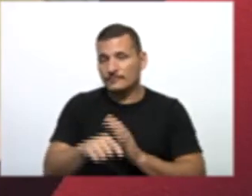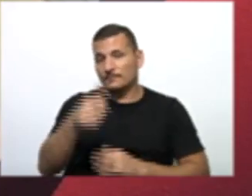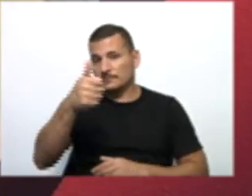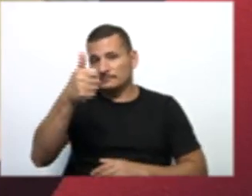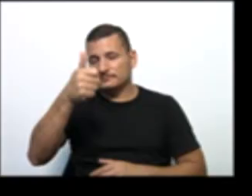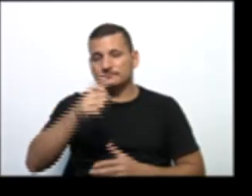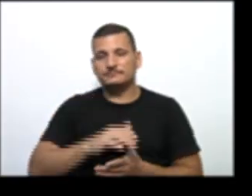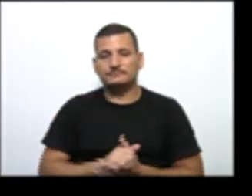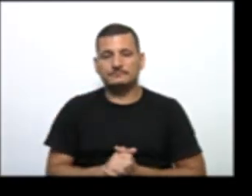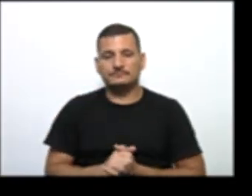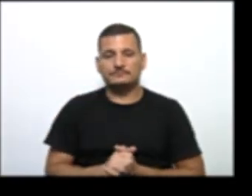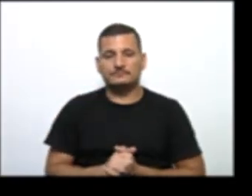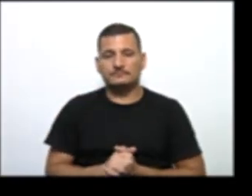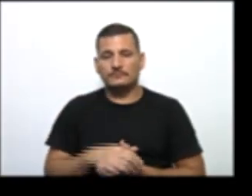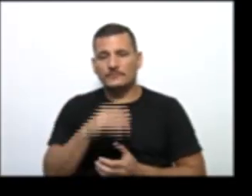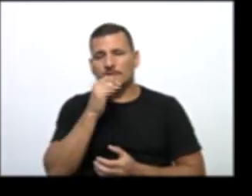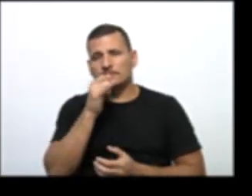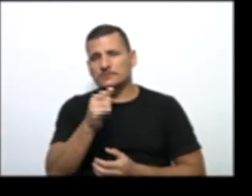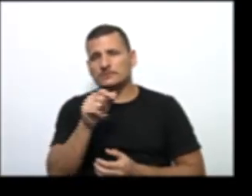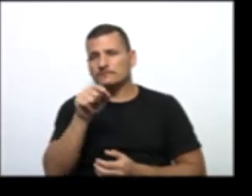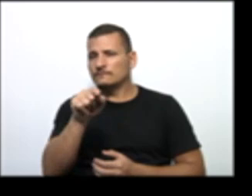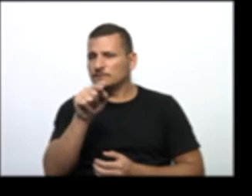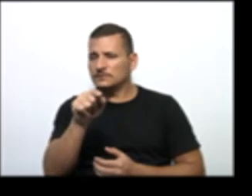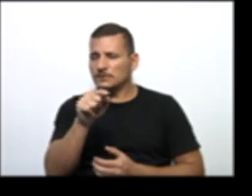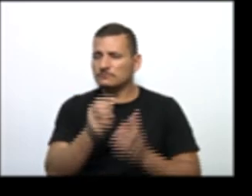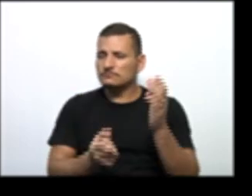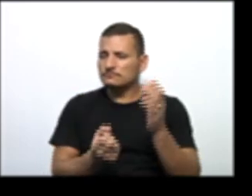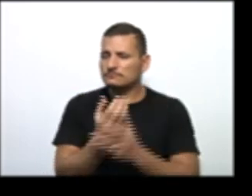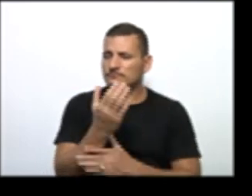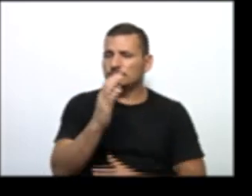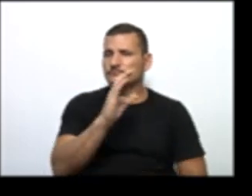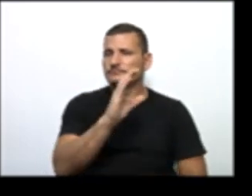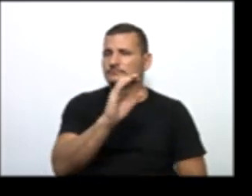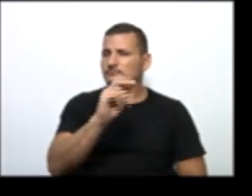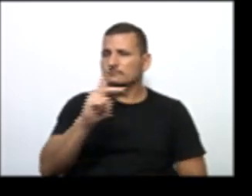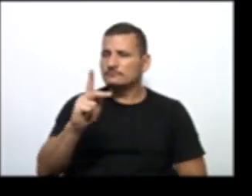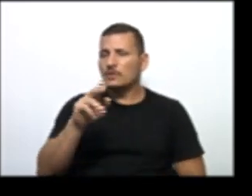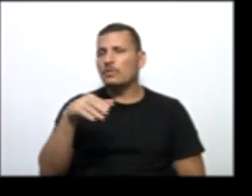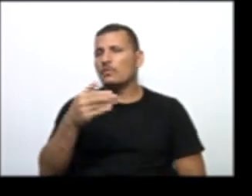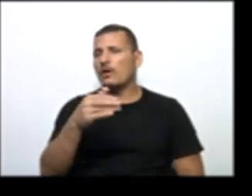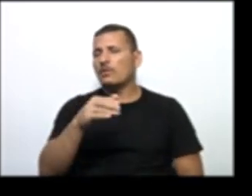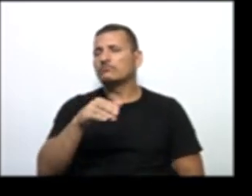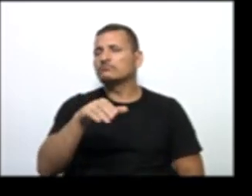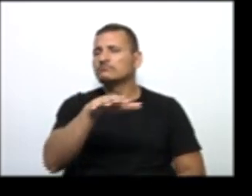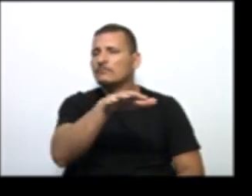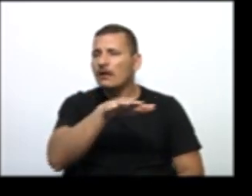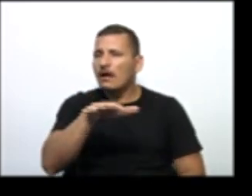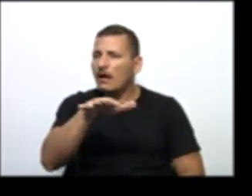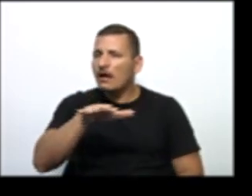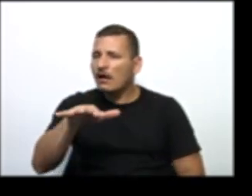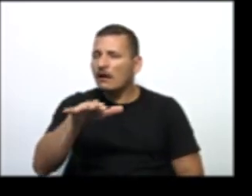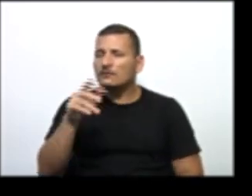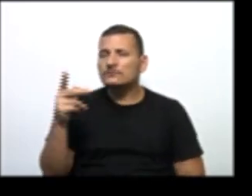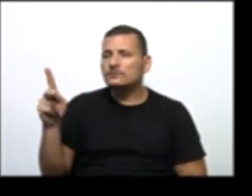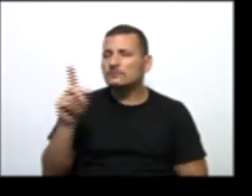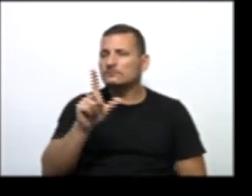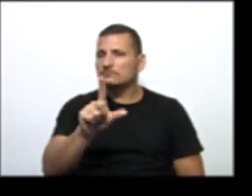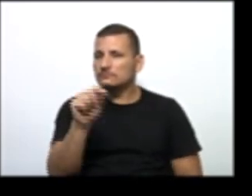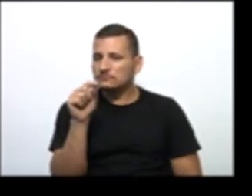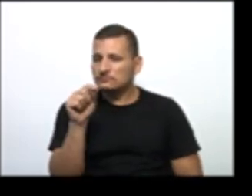Primeira, se você fosse abrir uma cooperativa, qual dos ramos de cooperativas seria a sua